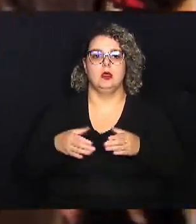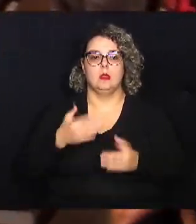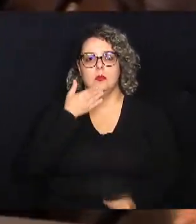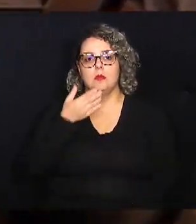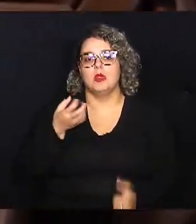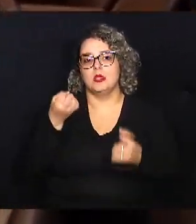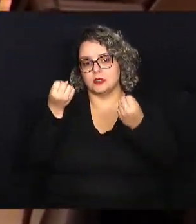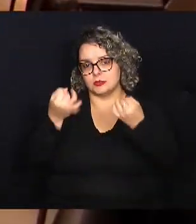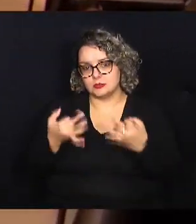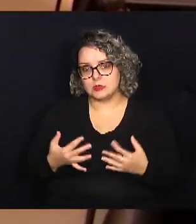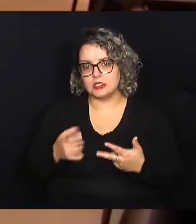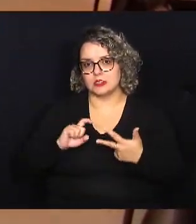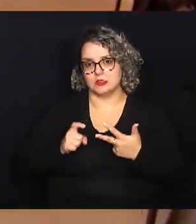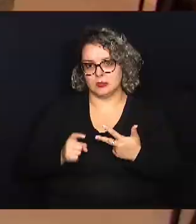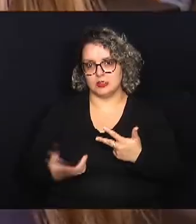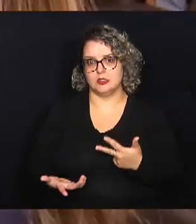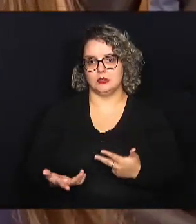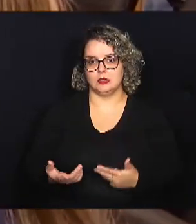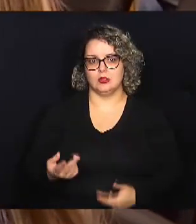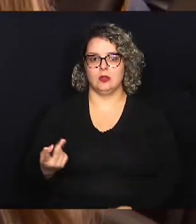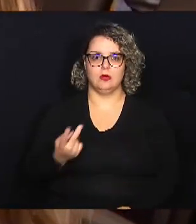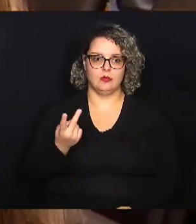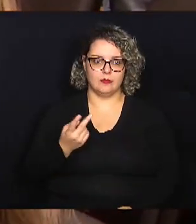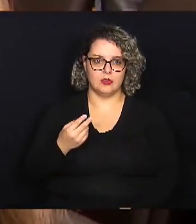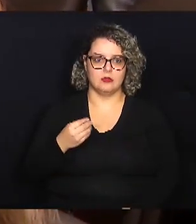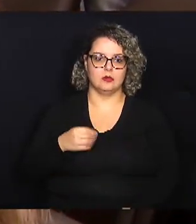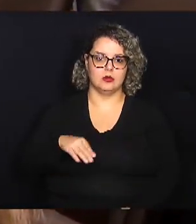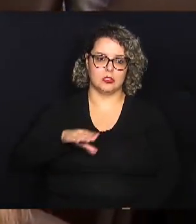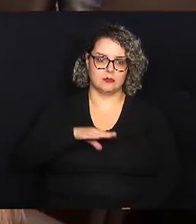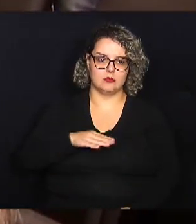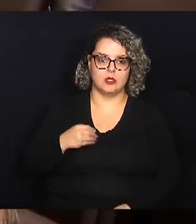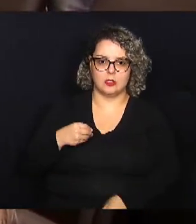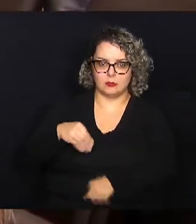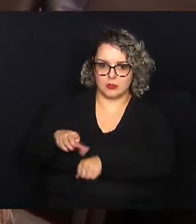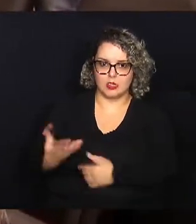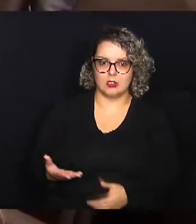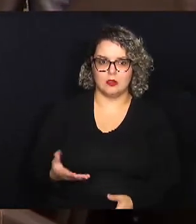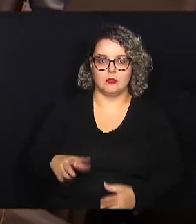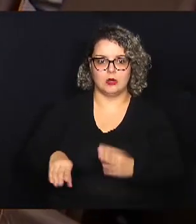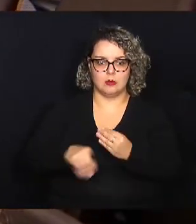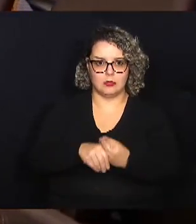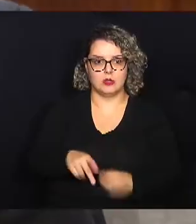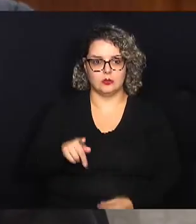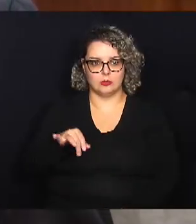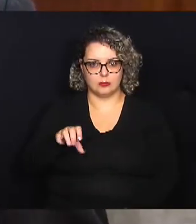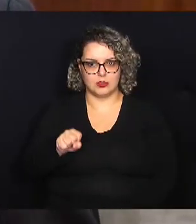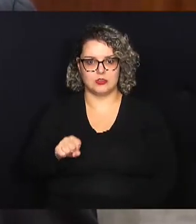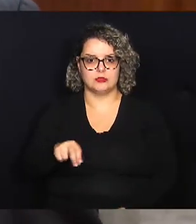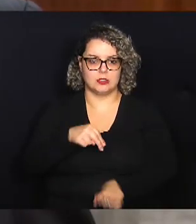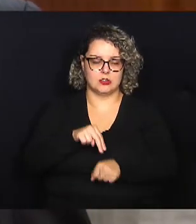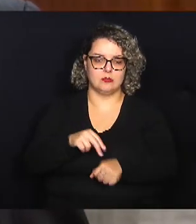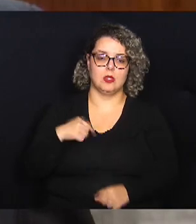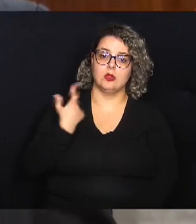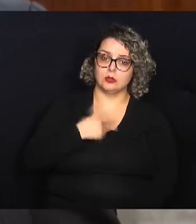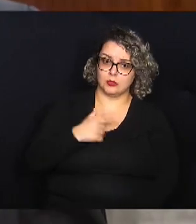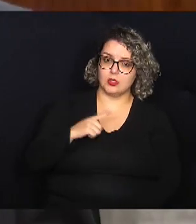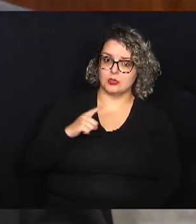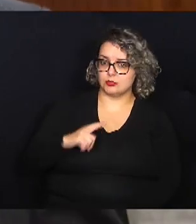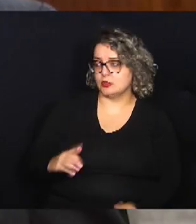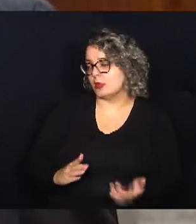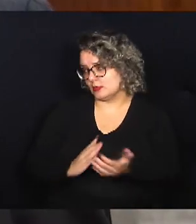explicações ao Executivo referente ao valor enviado ao município para o cumprimento do piso nacional da enfermagem. Nós tivemos aprovação